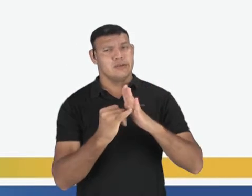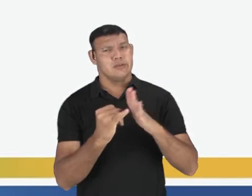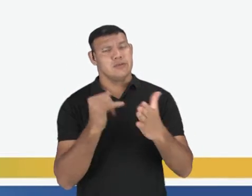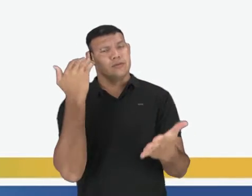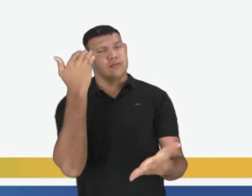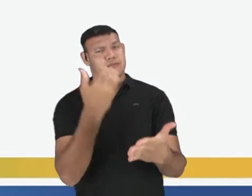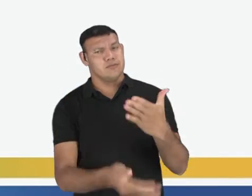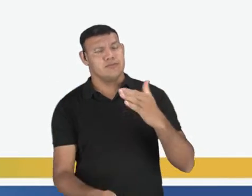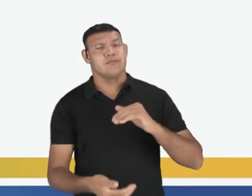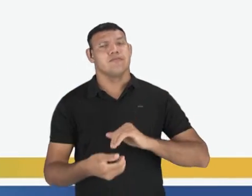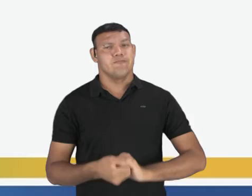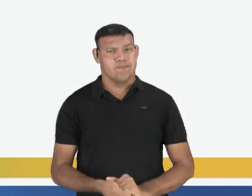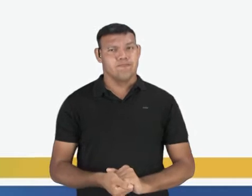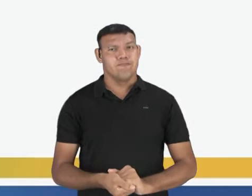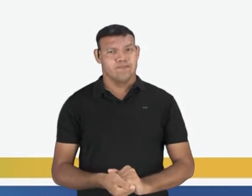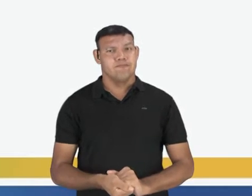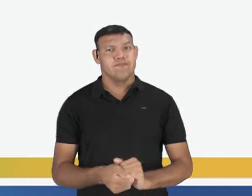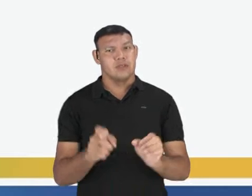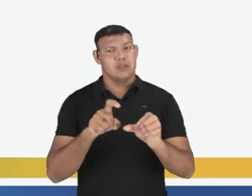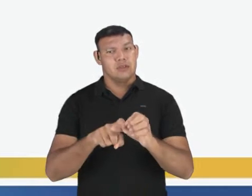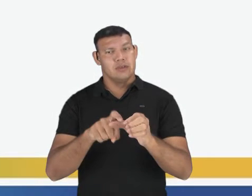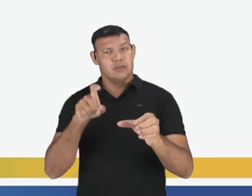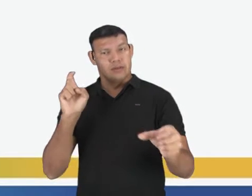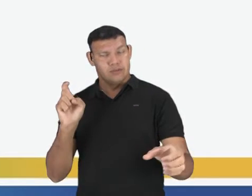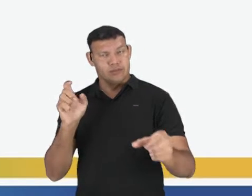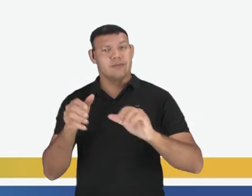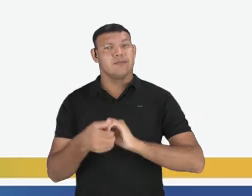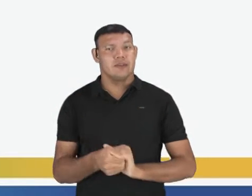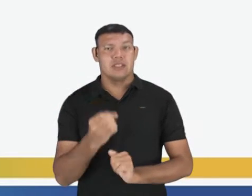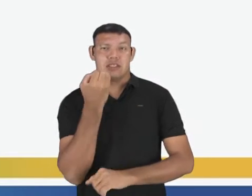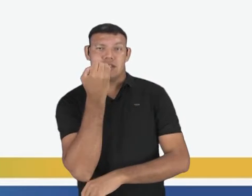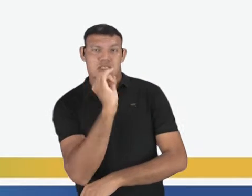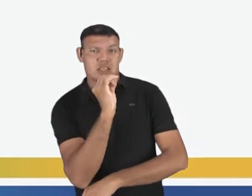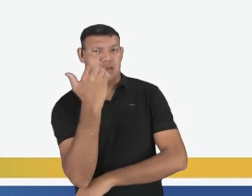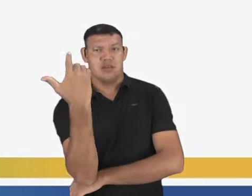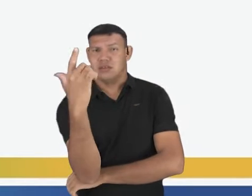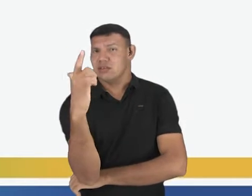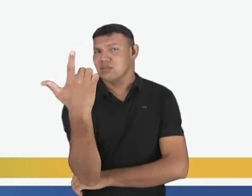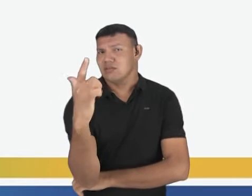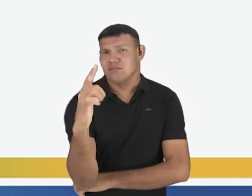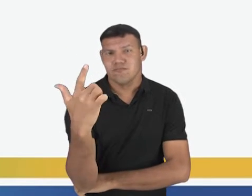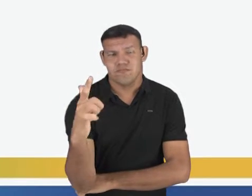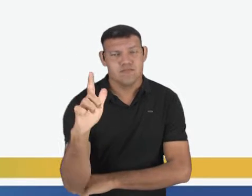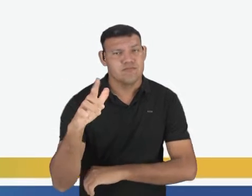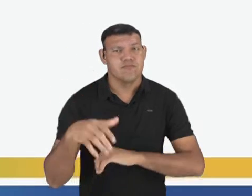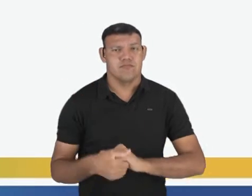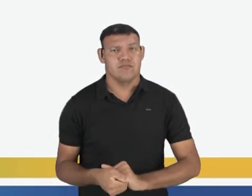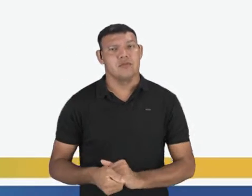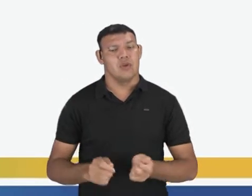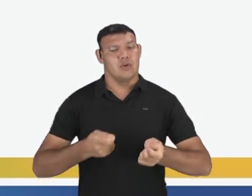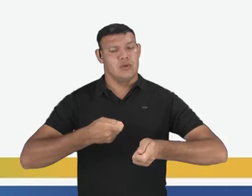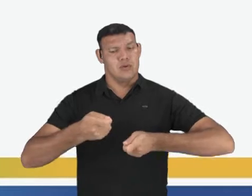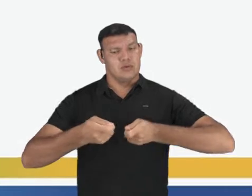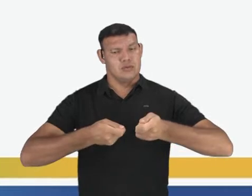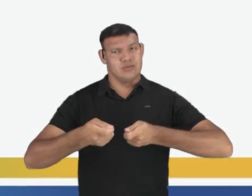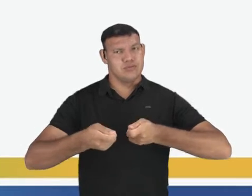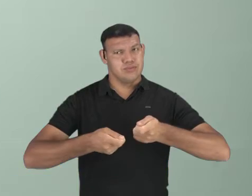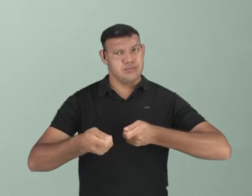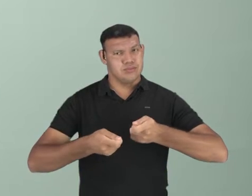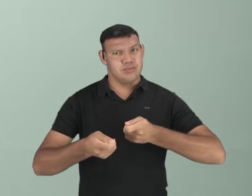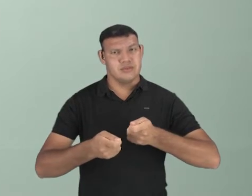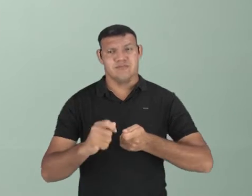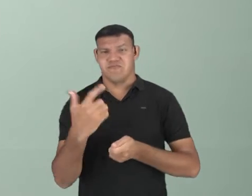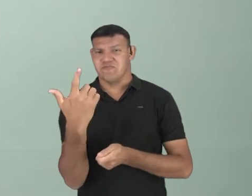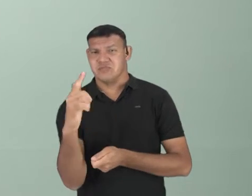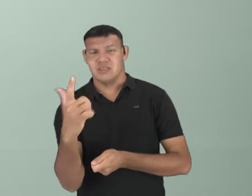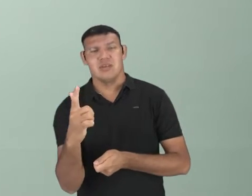perdem completamente a sua autonomia, E aí, se a gente não tem essas instituições para manter, claro que esse